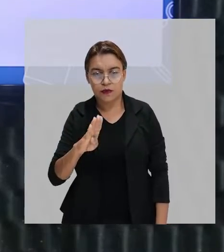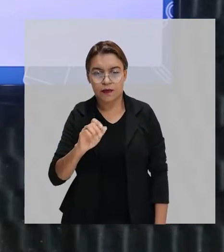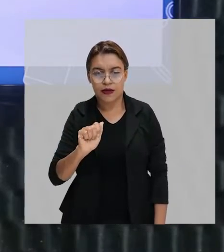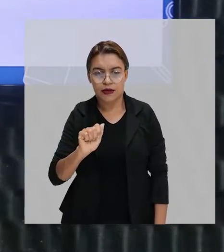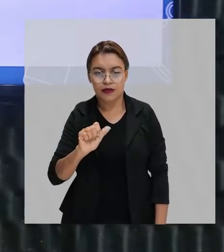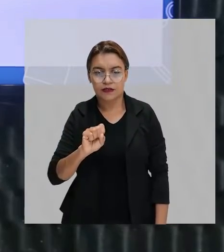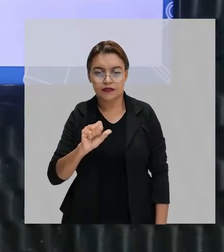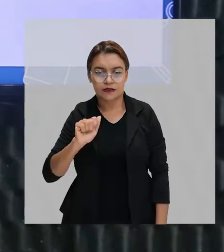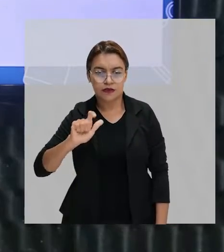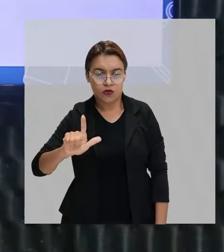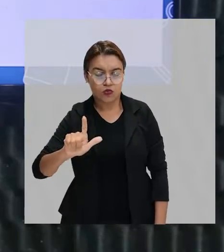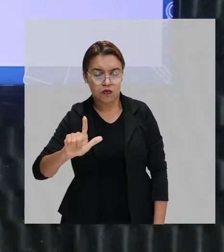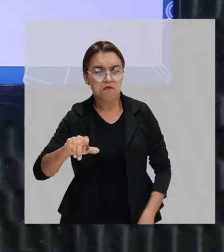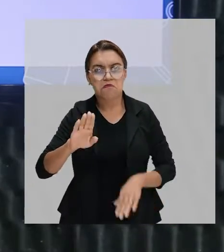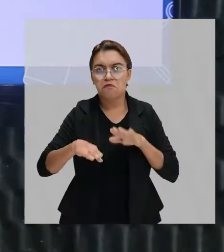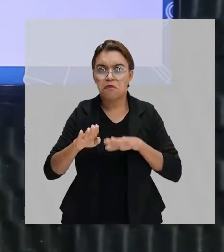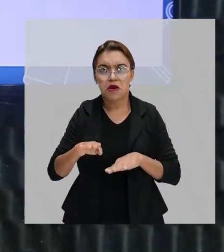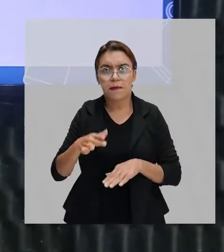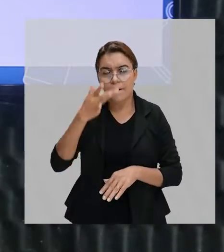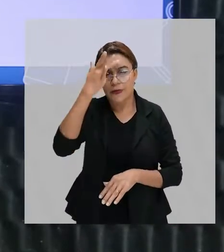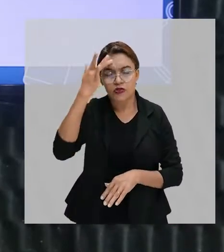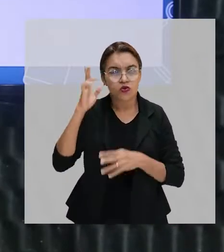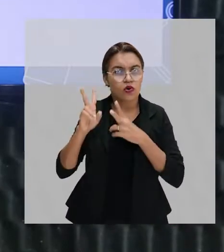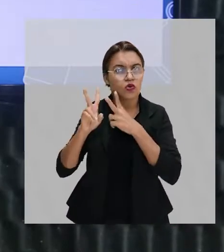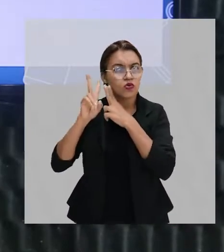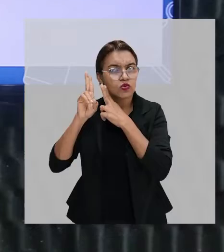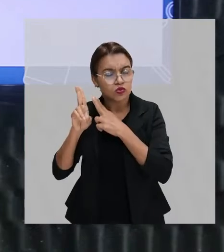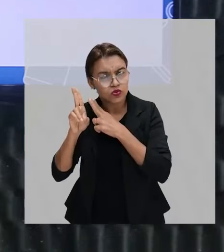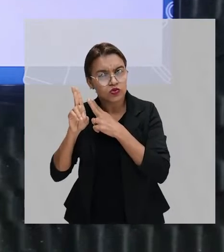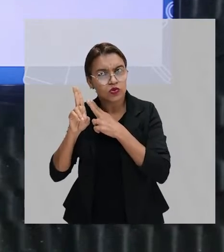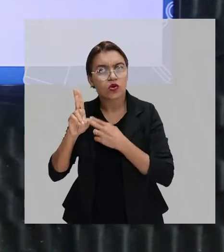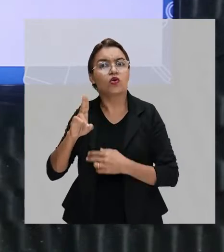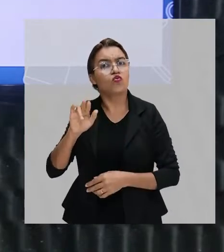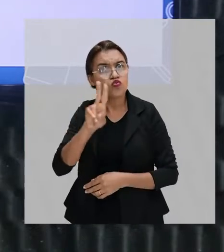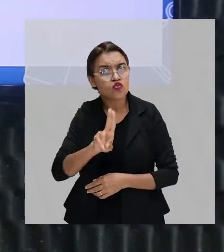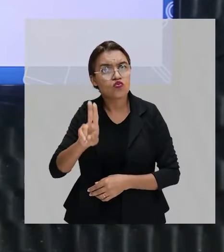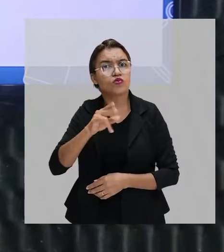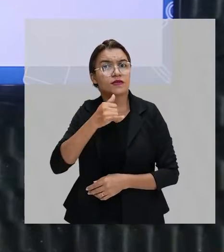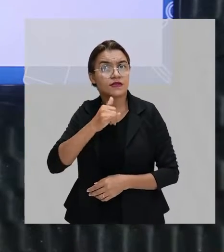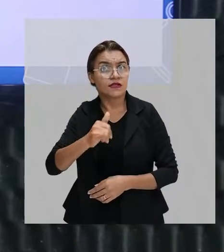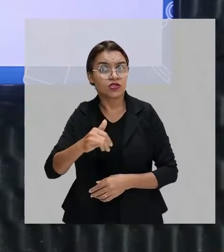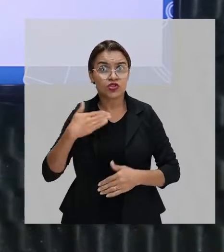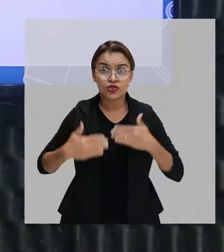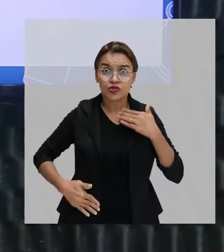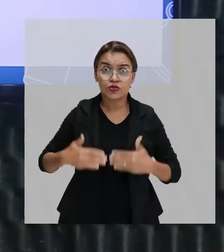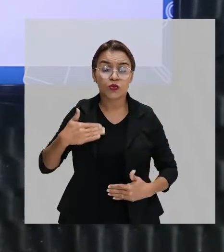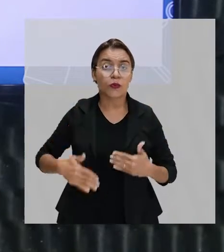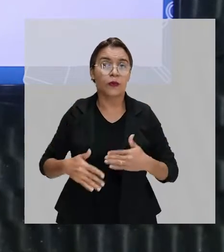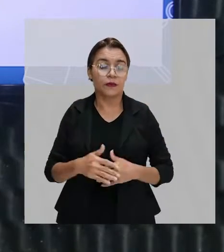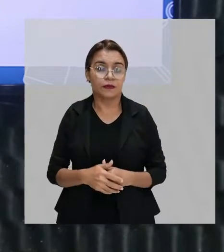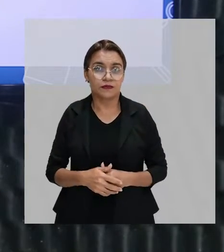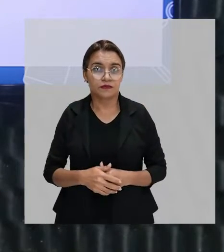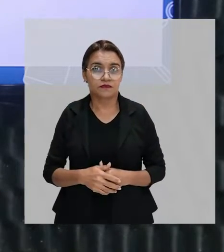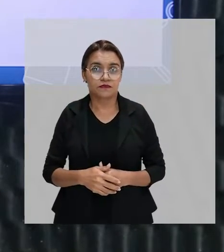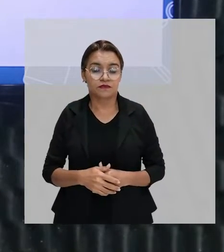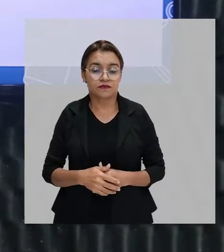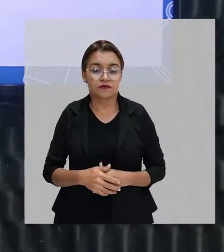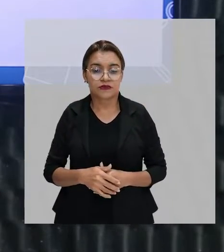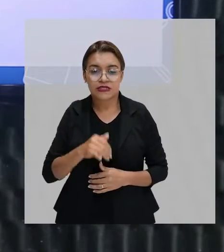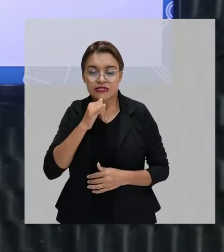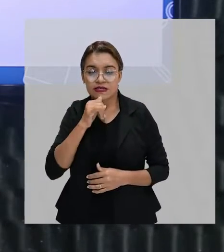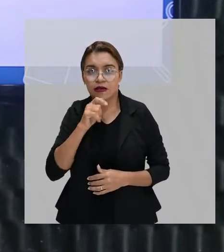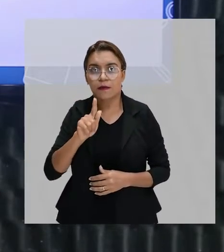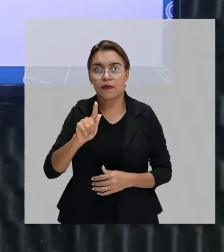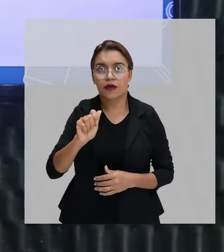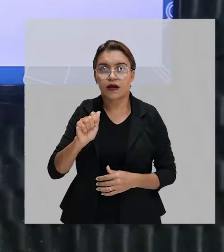ele esteja dormindo ele está tendo consumo de energia e o gasto da